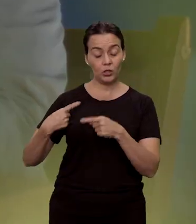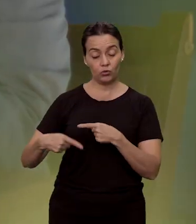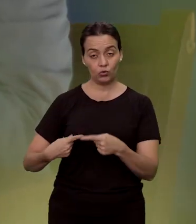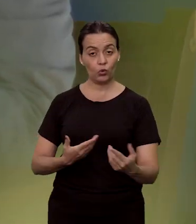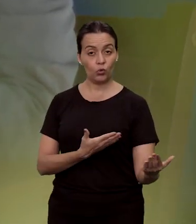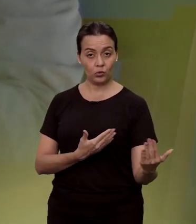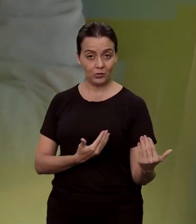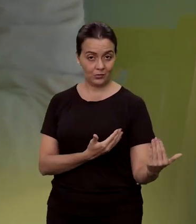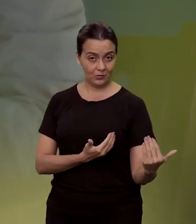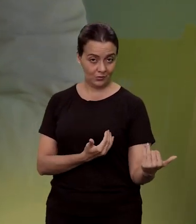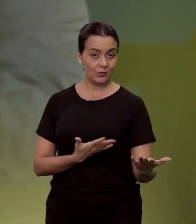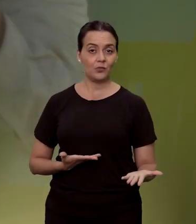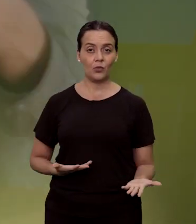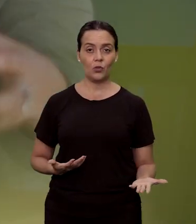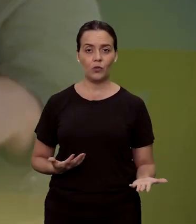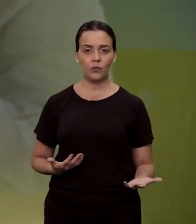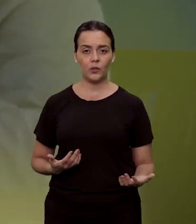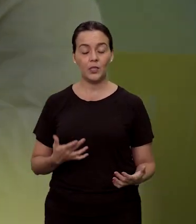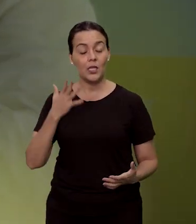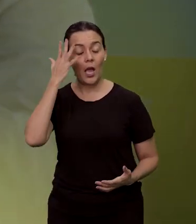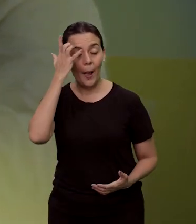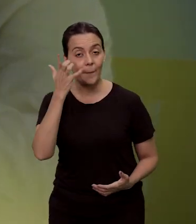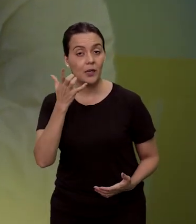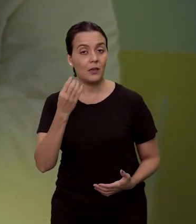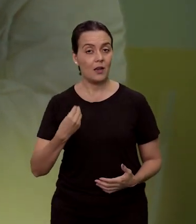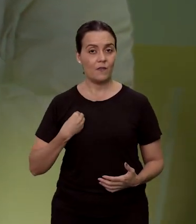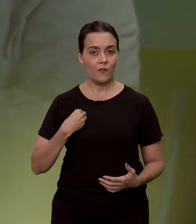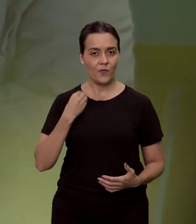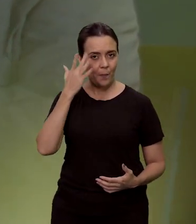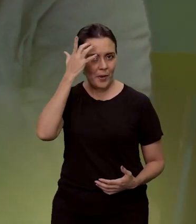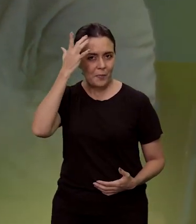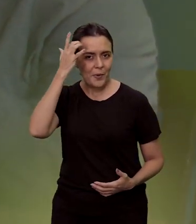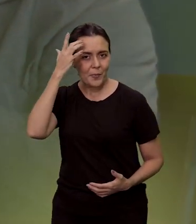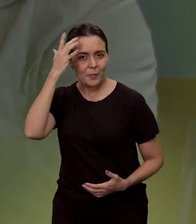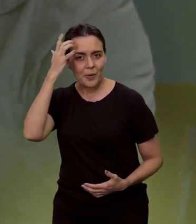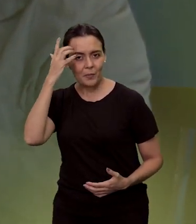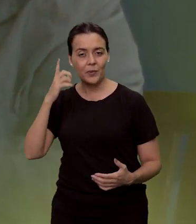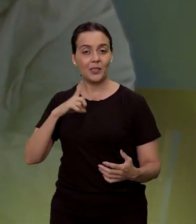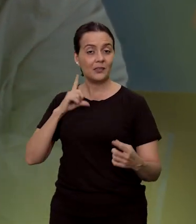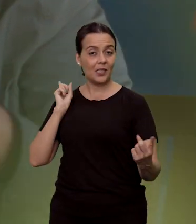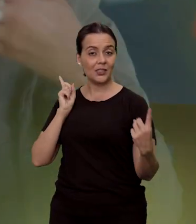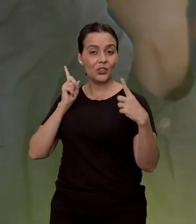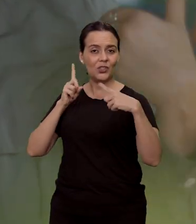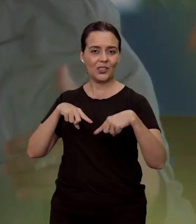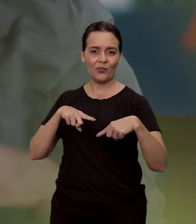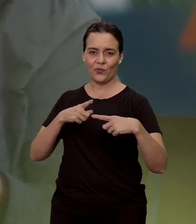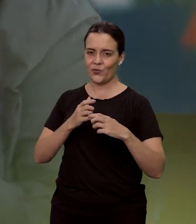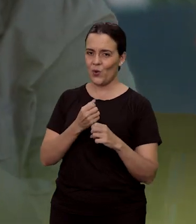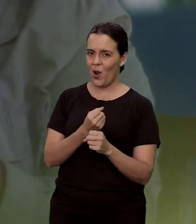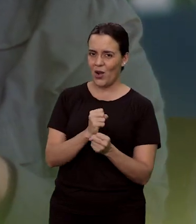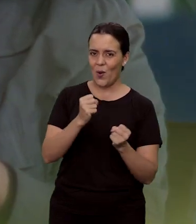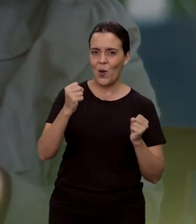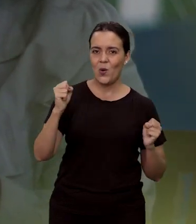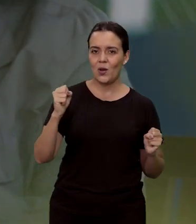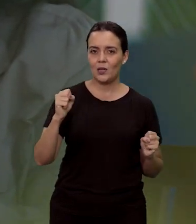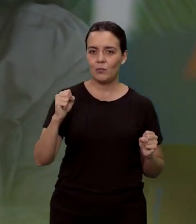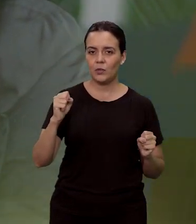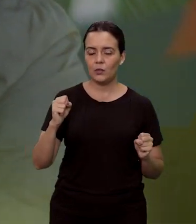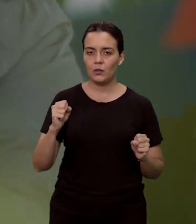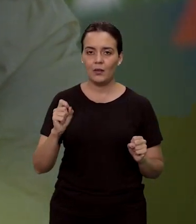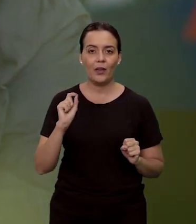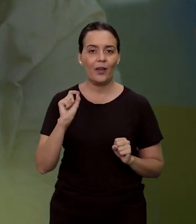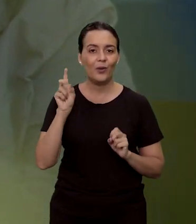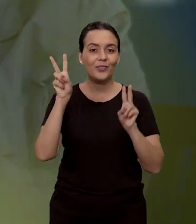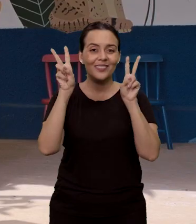aqui e que vão viver o amanhã, têm um desafio enorme que nós não tínhamos, que é da